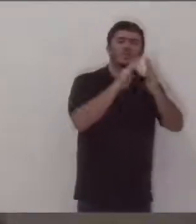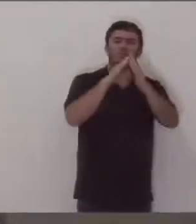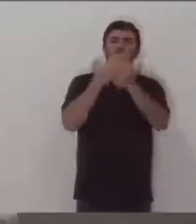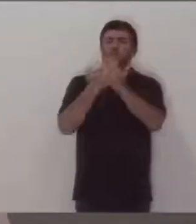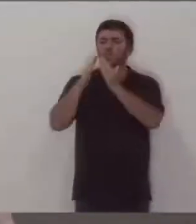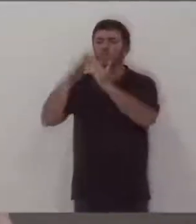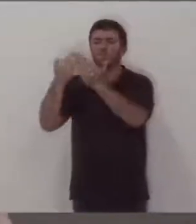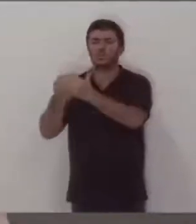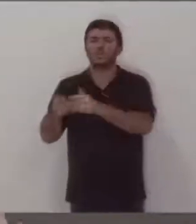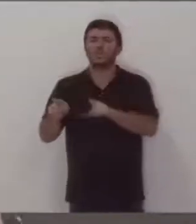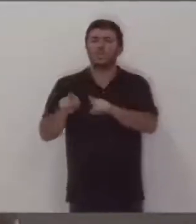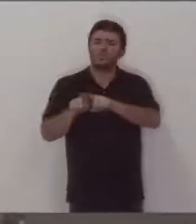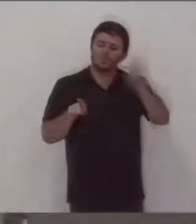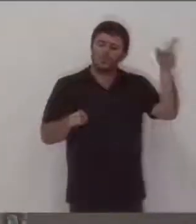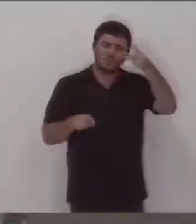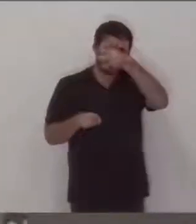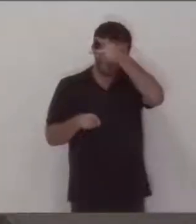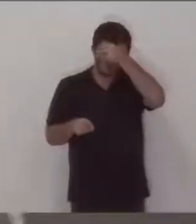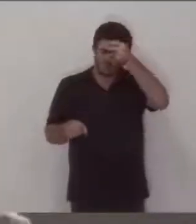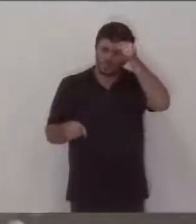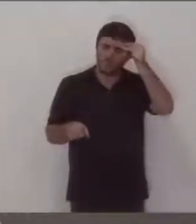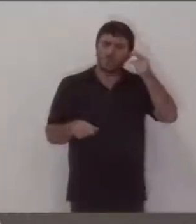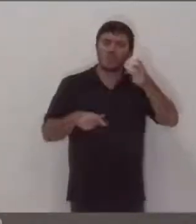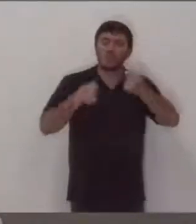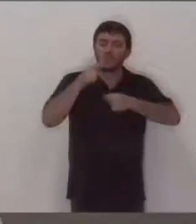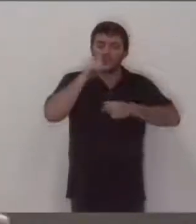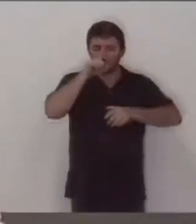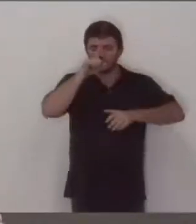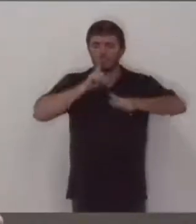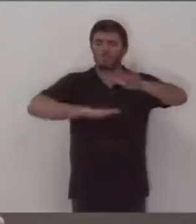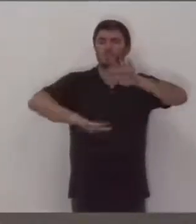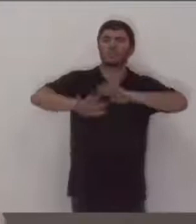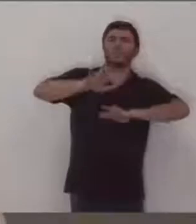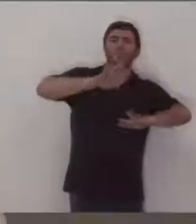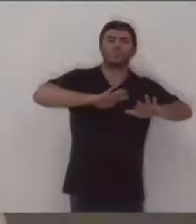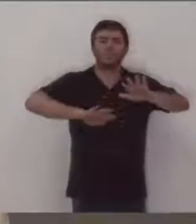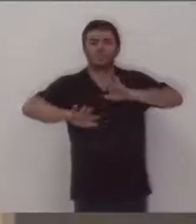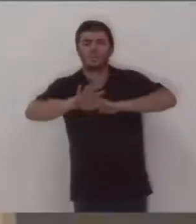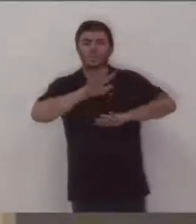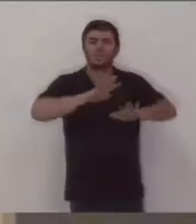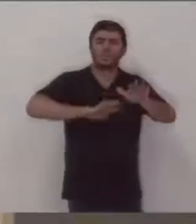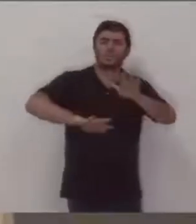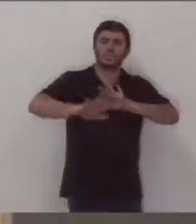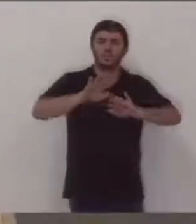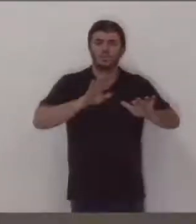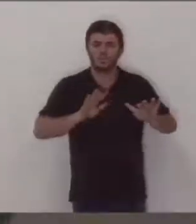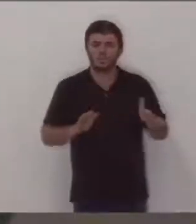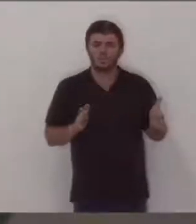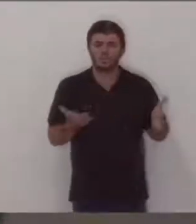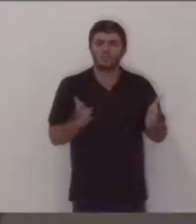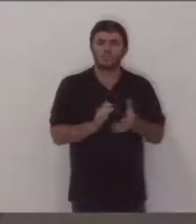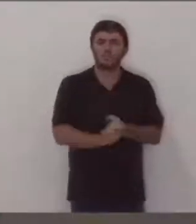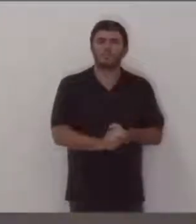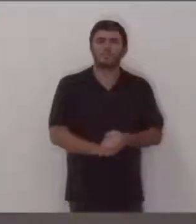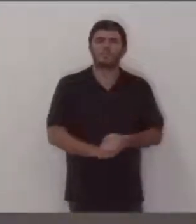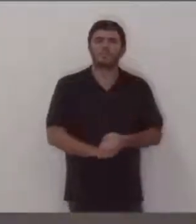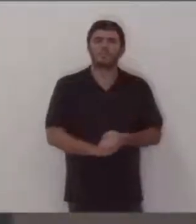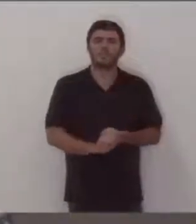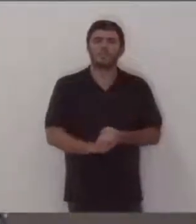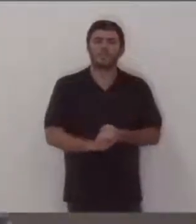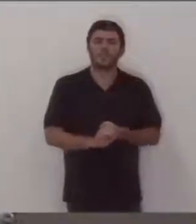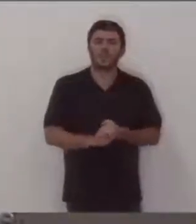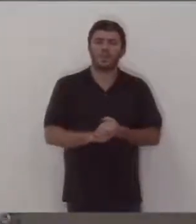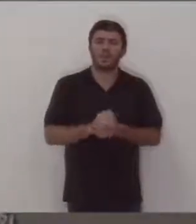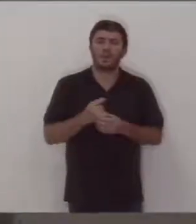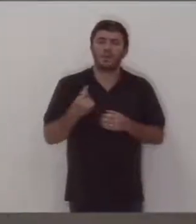público, não é? A prevenção, ela por histórico, né, faz com que a